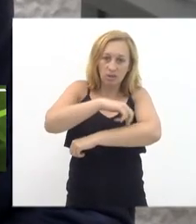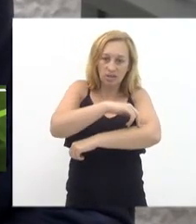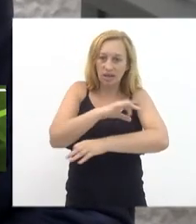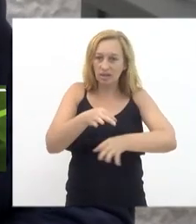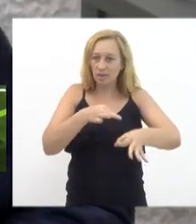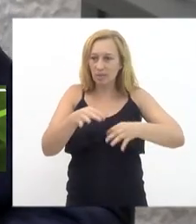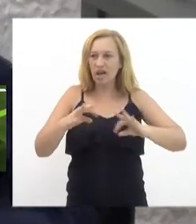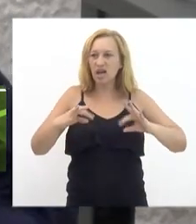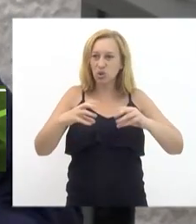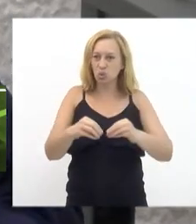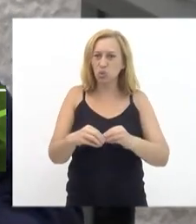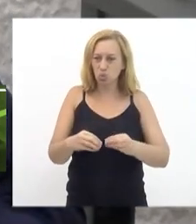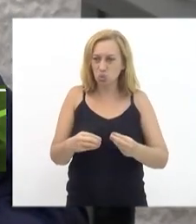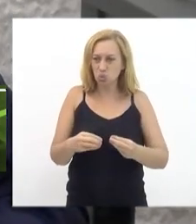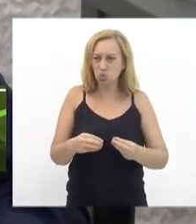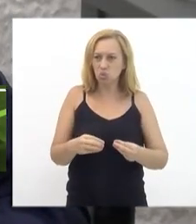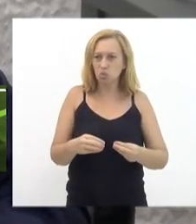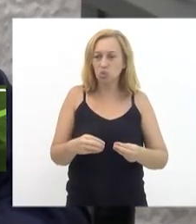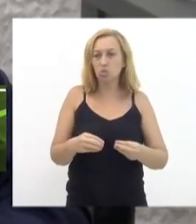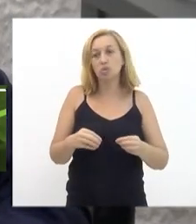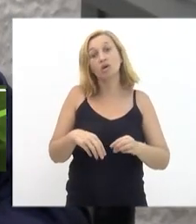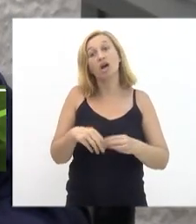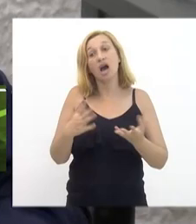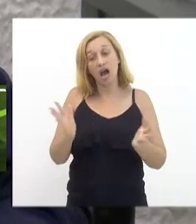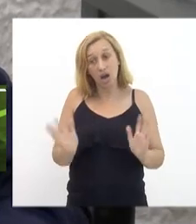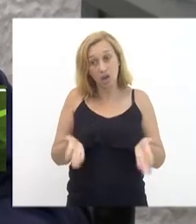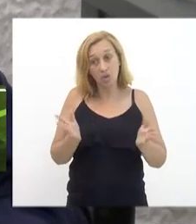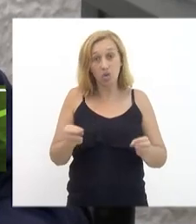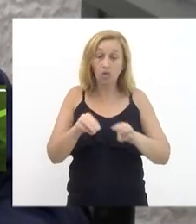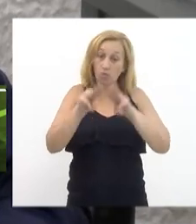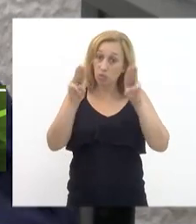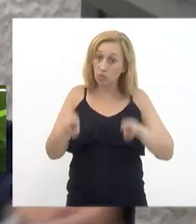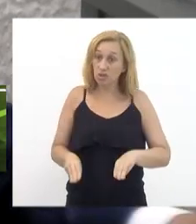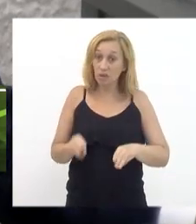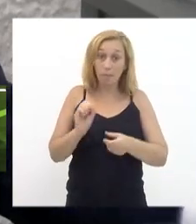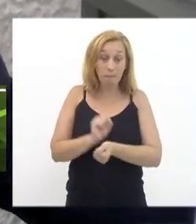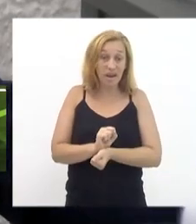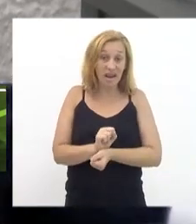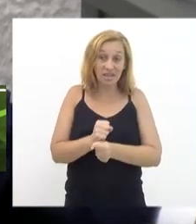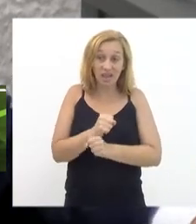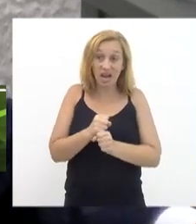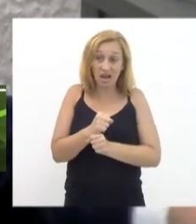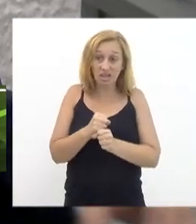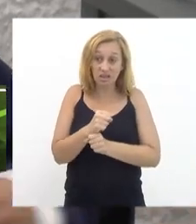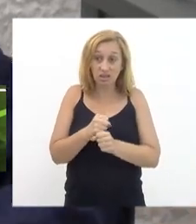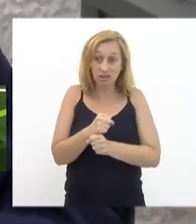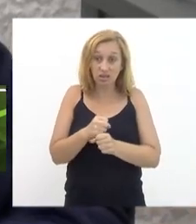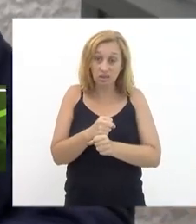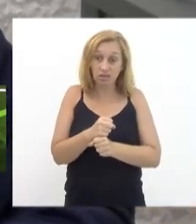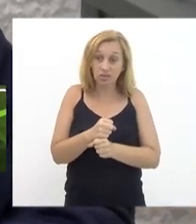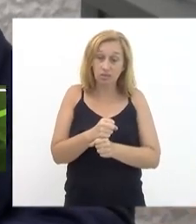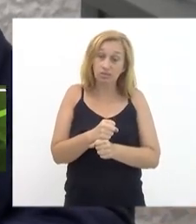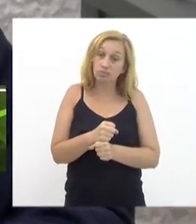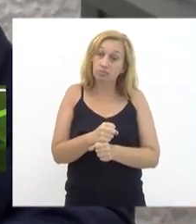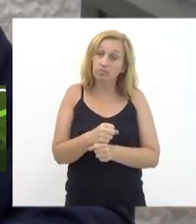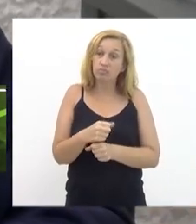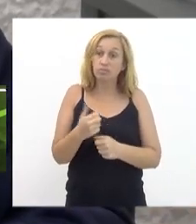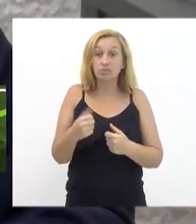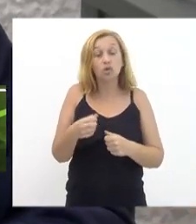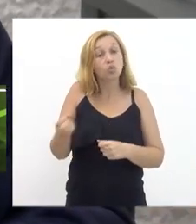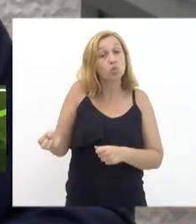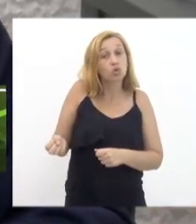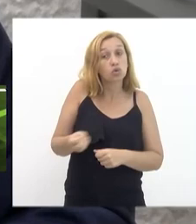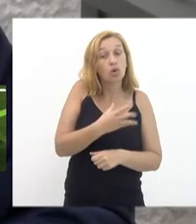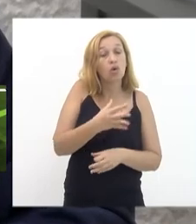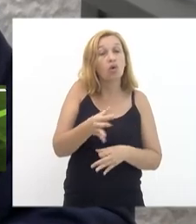solo agora fazer um museu ainda mais parado esse tempo todo nós tivemos que fazer um novo uma nova